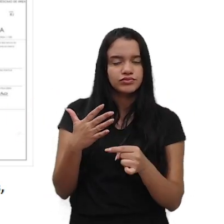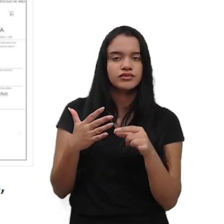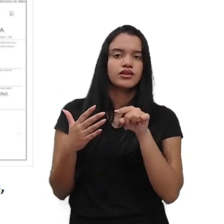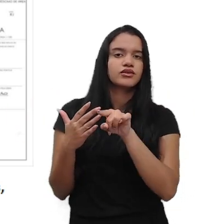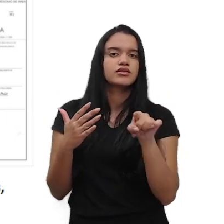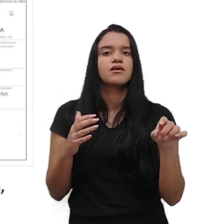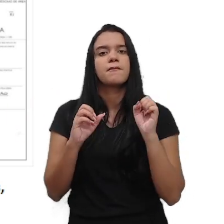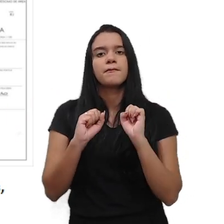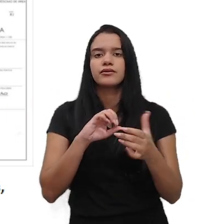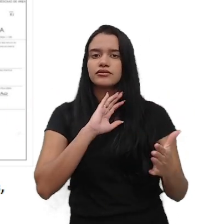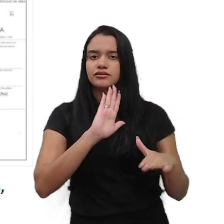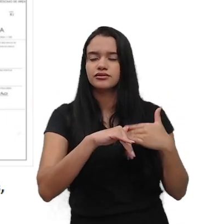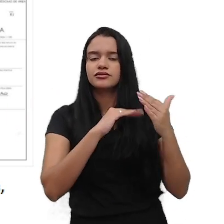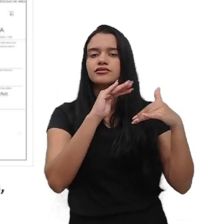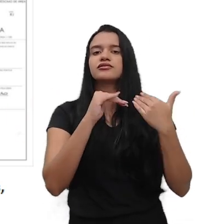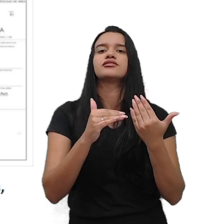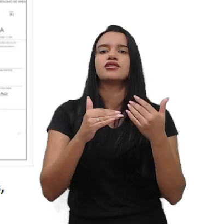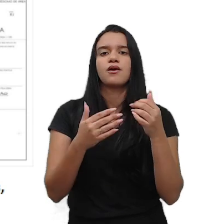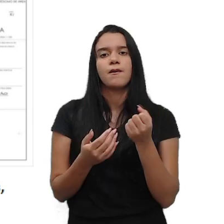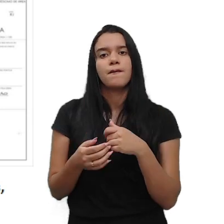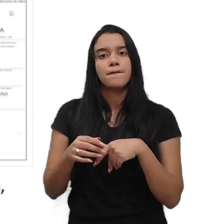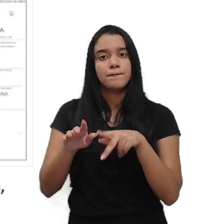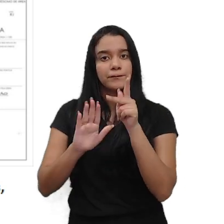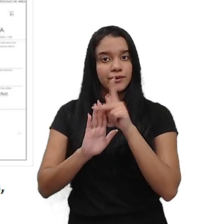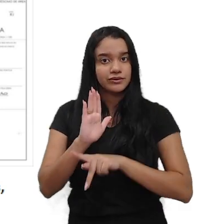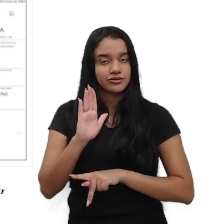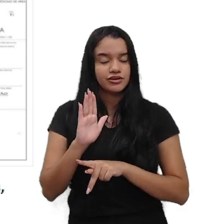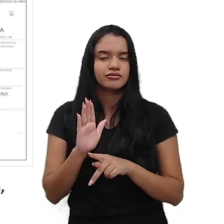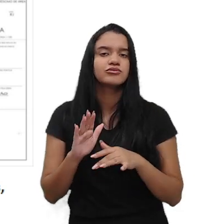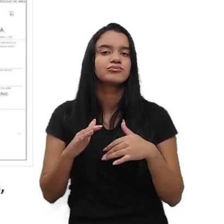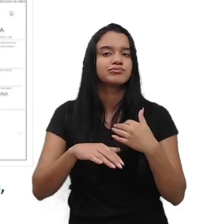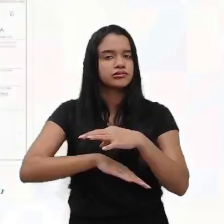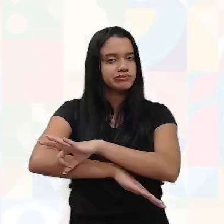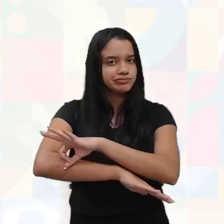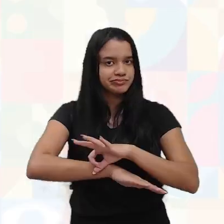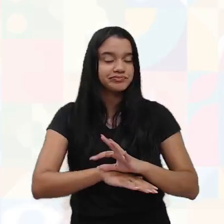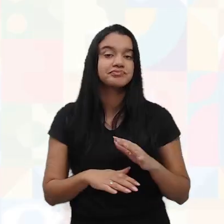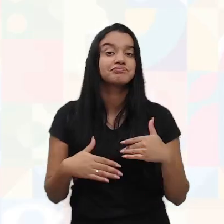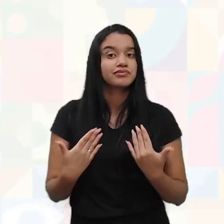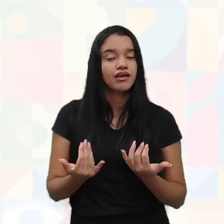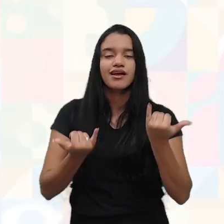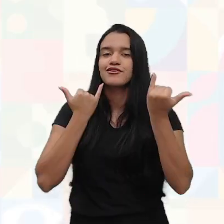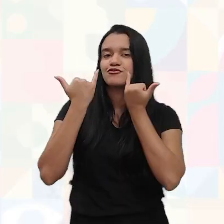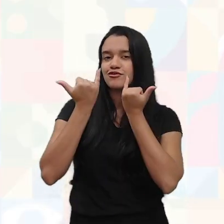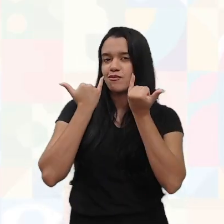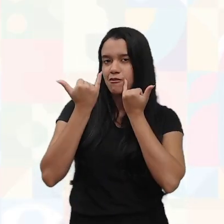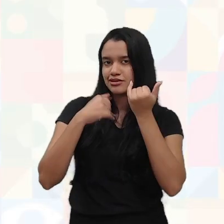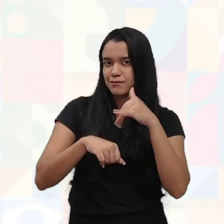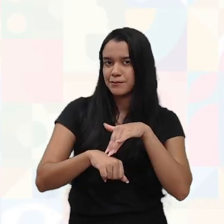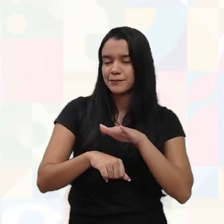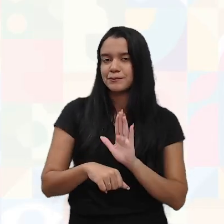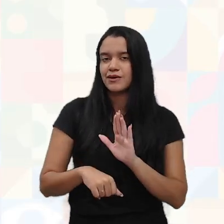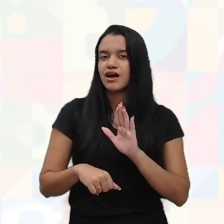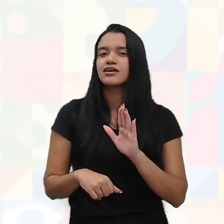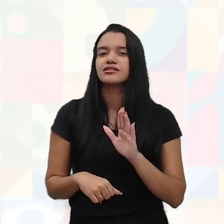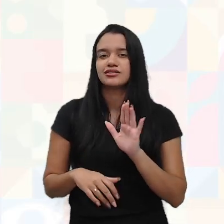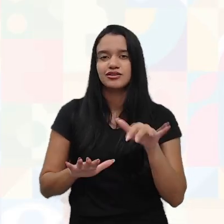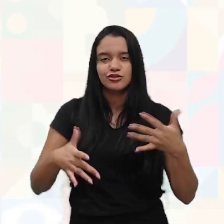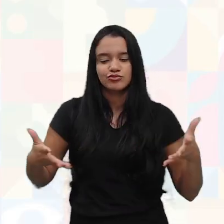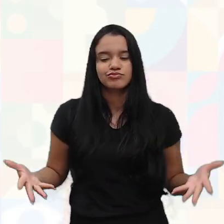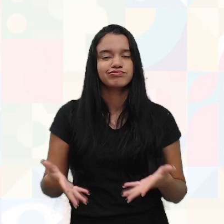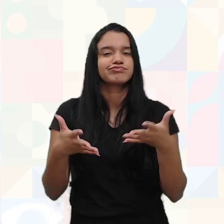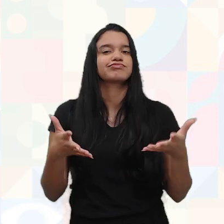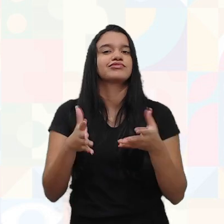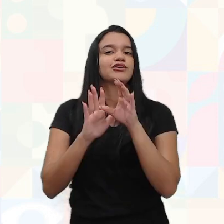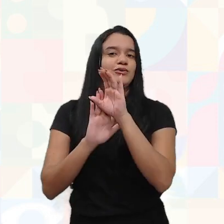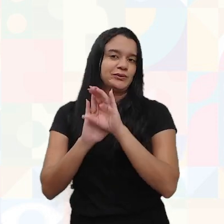possa desenvolver o projeto de interiores. Então não custa nada, né? É uma informação a mais, é uma informação que enriquece o seu